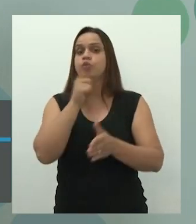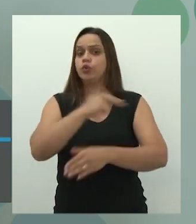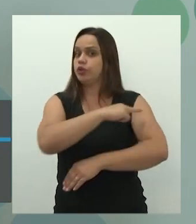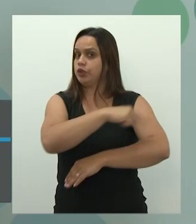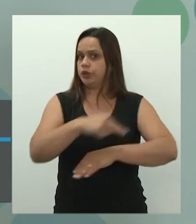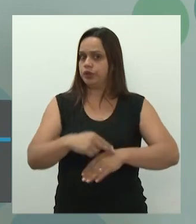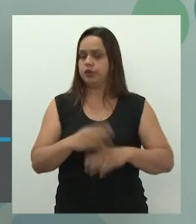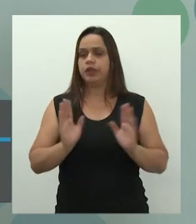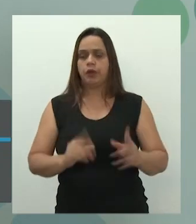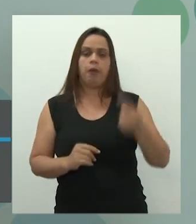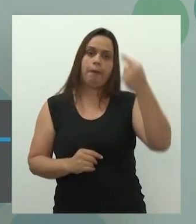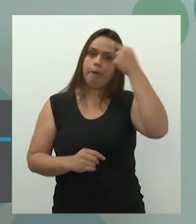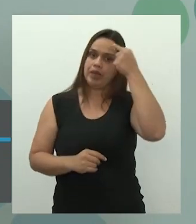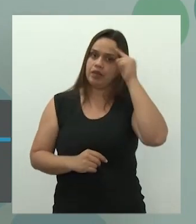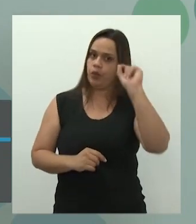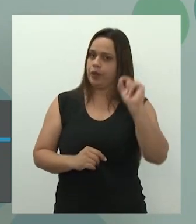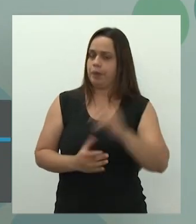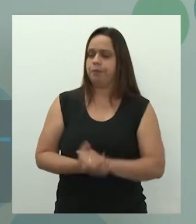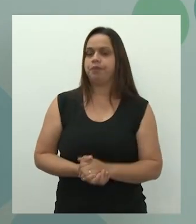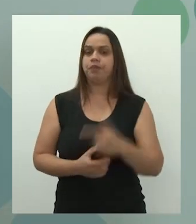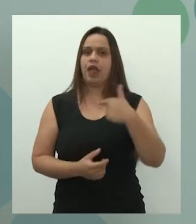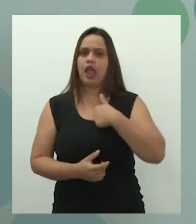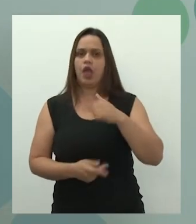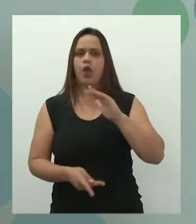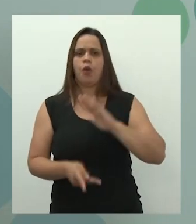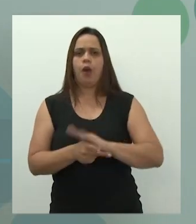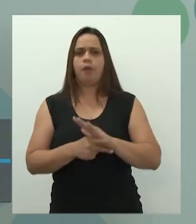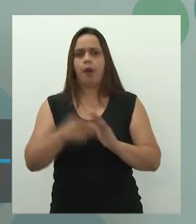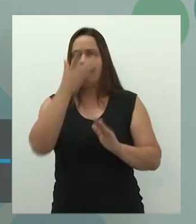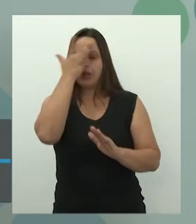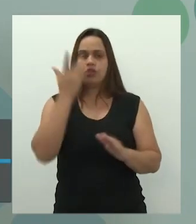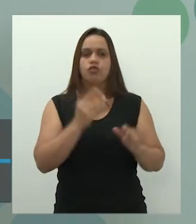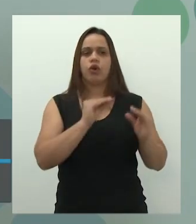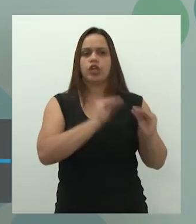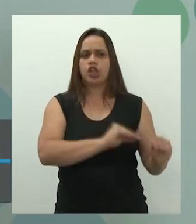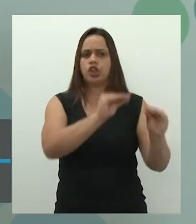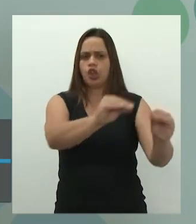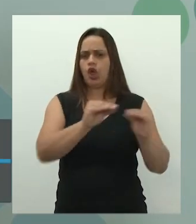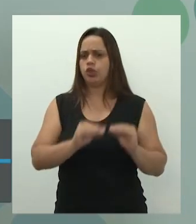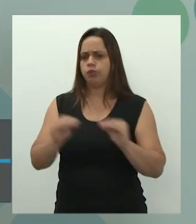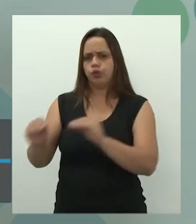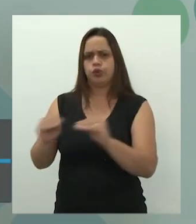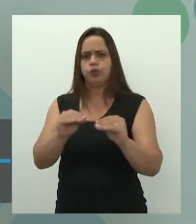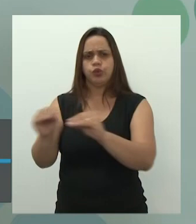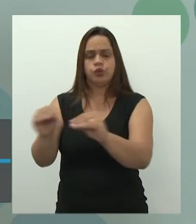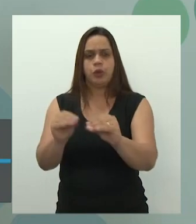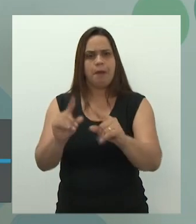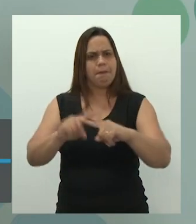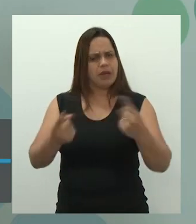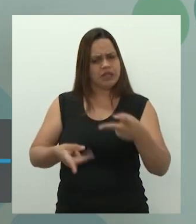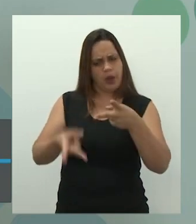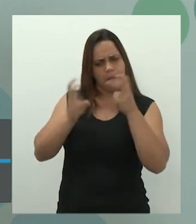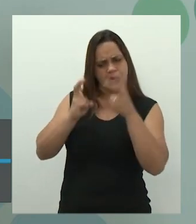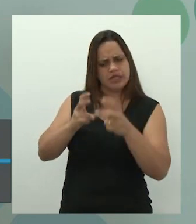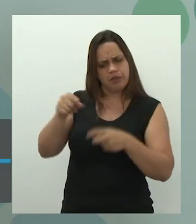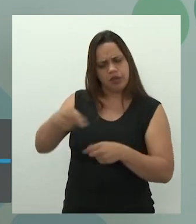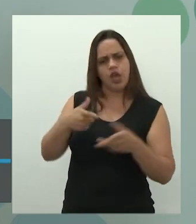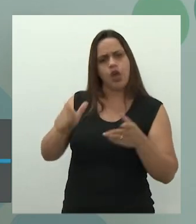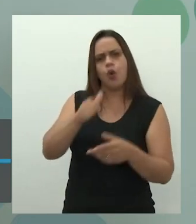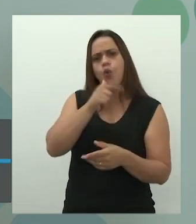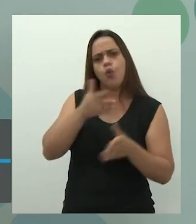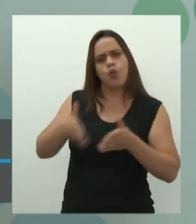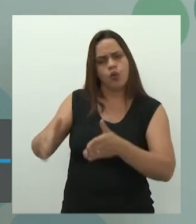um nômade, paro ali no Rio Nilo e percebo que aquele Rio Nilo, nas cheias, ele vai me proporcionar